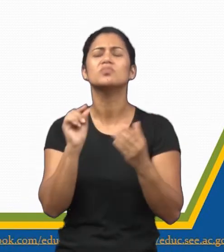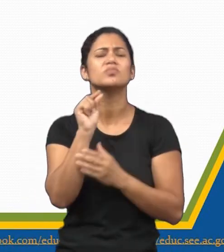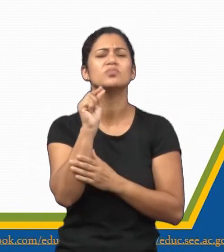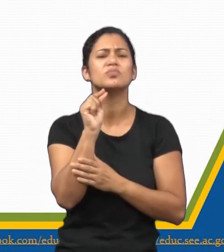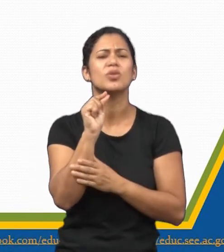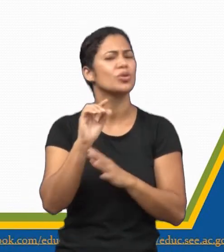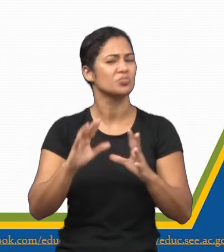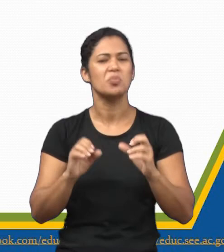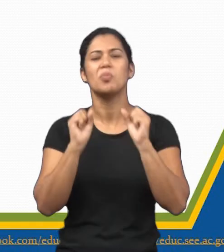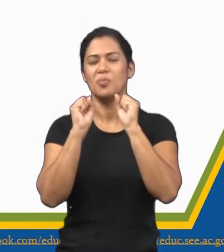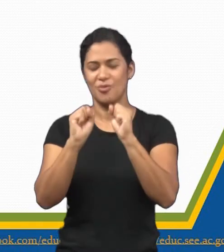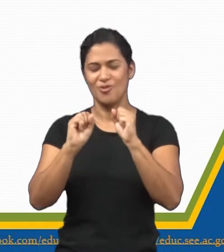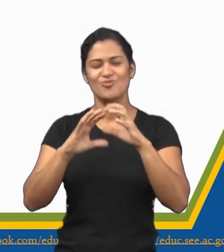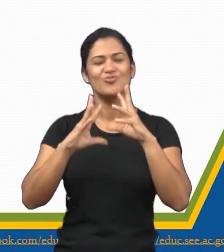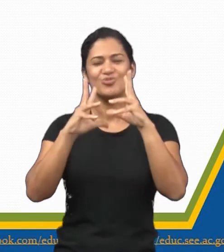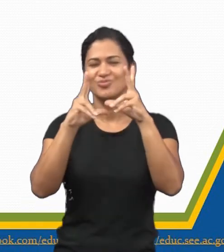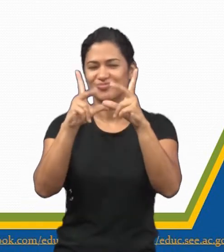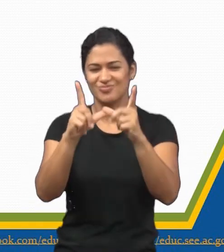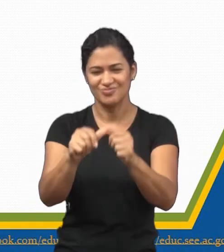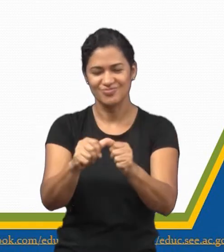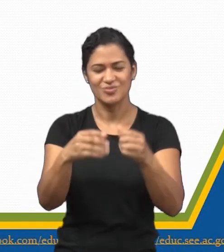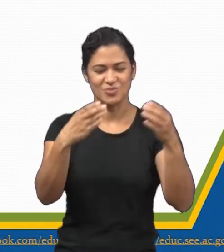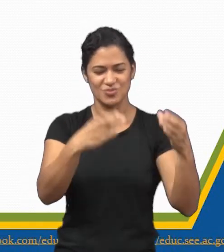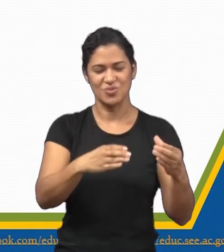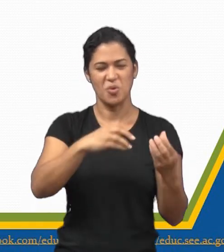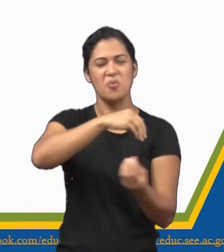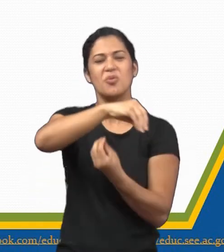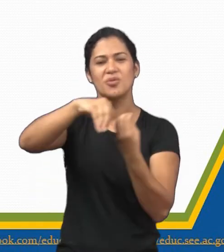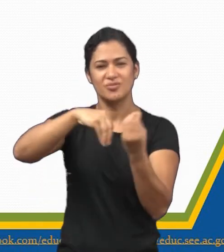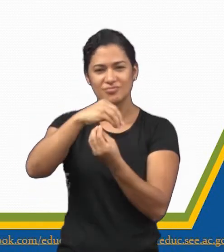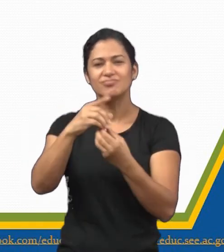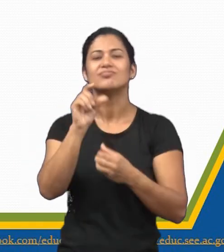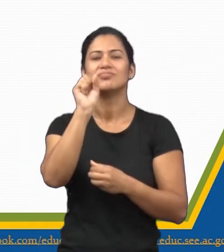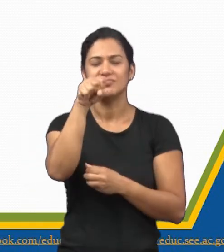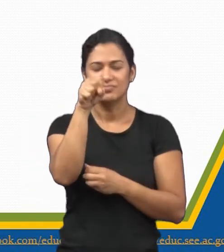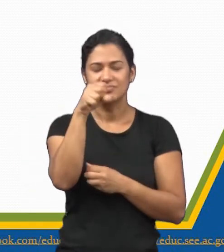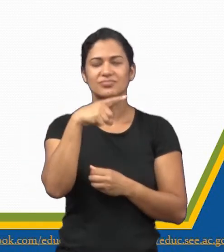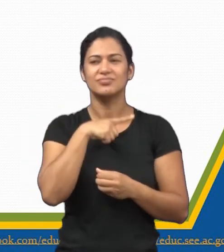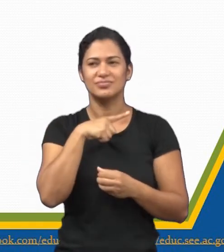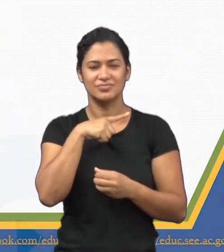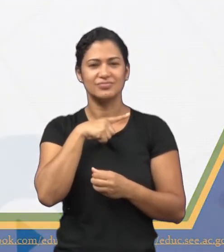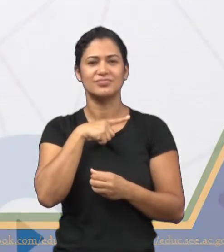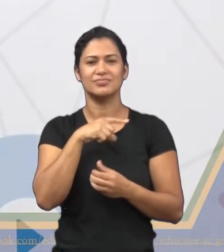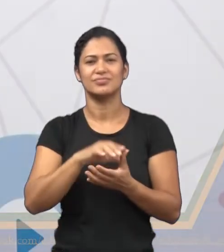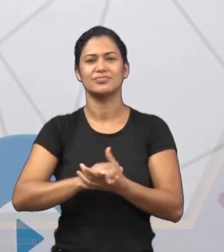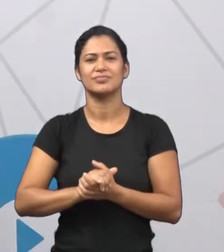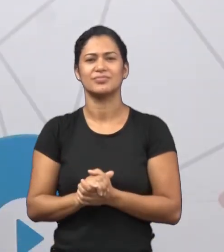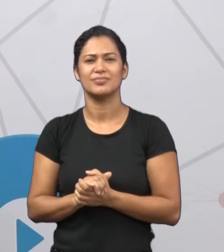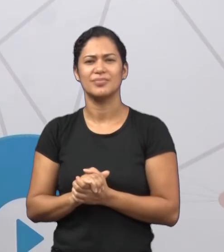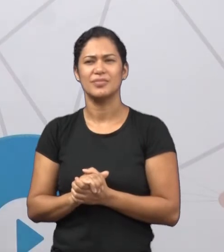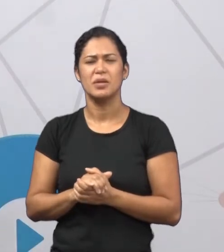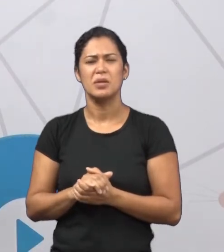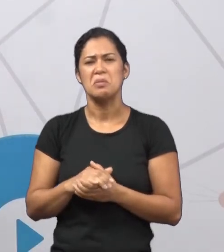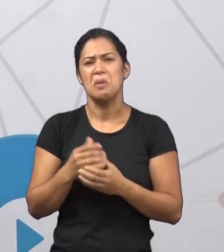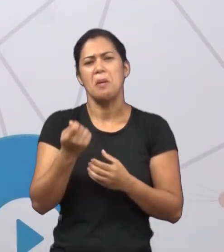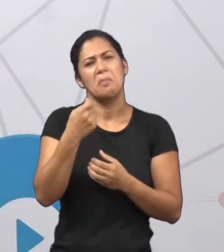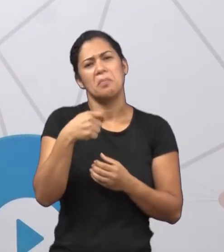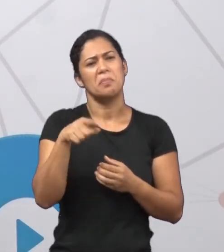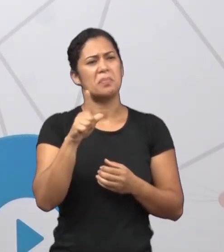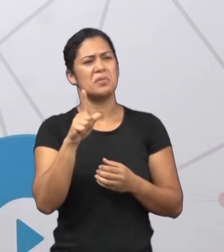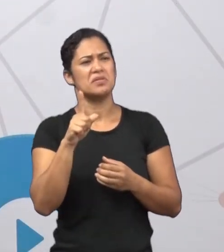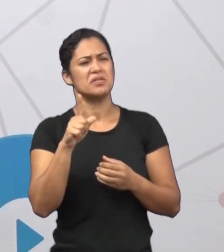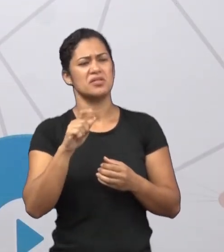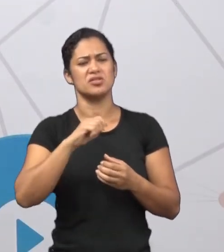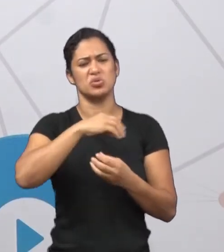Isso! Tudo, gente. O bairro misto, ele possui tudo isso daí. Lembra que nós falamos? Não necessariamente pode